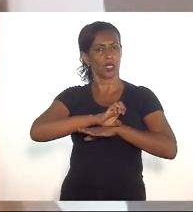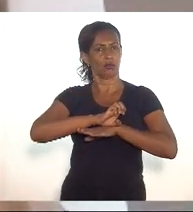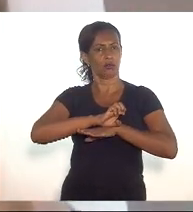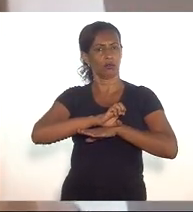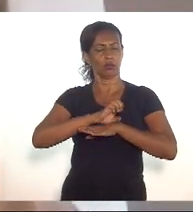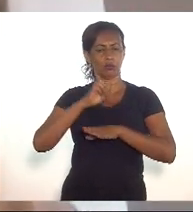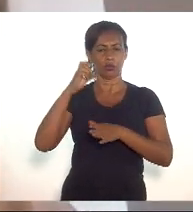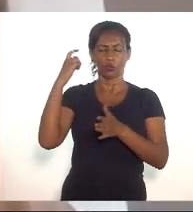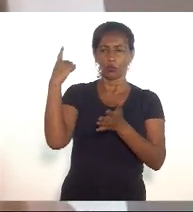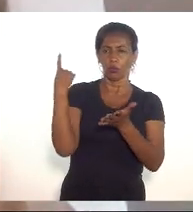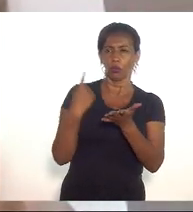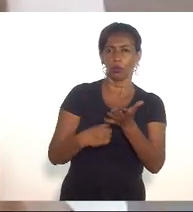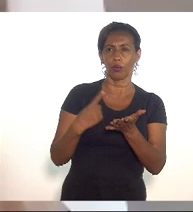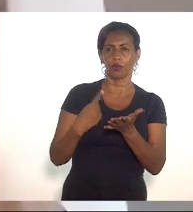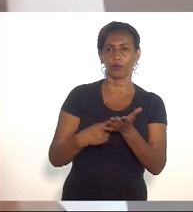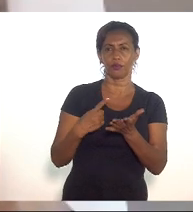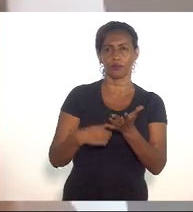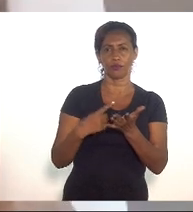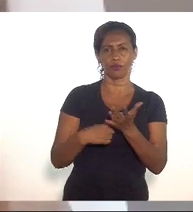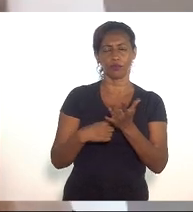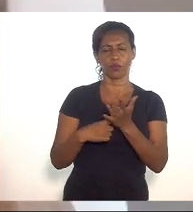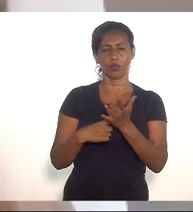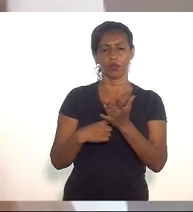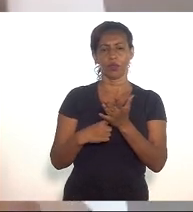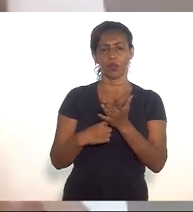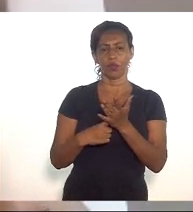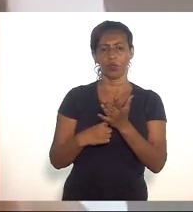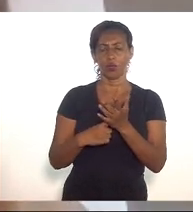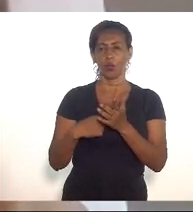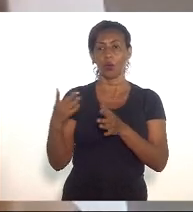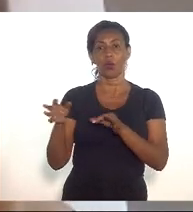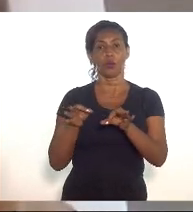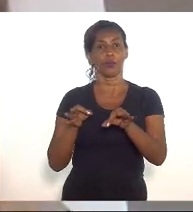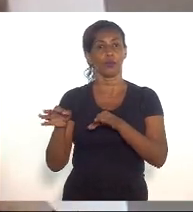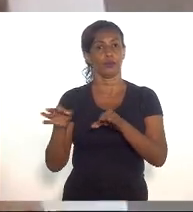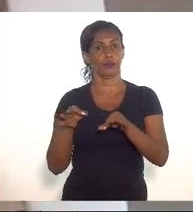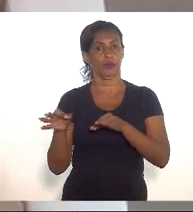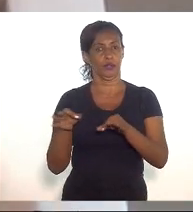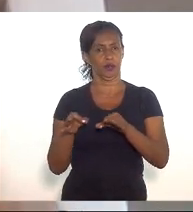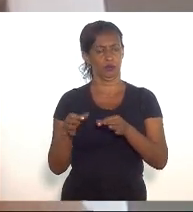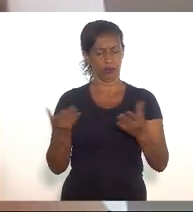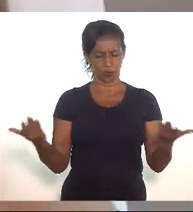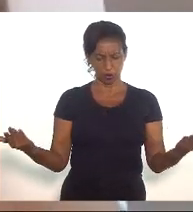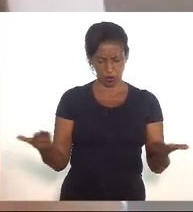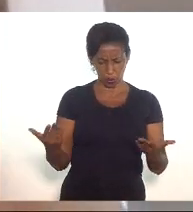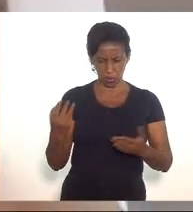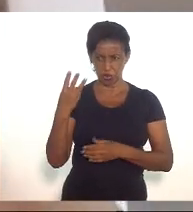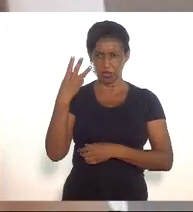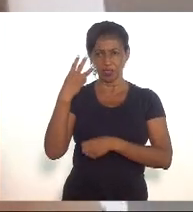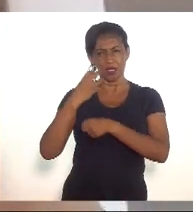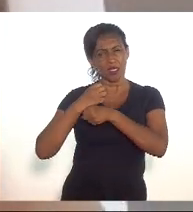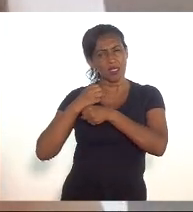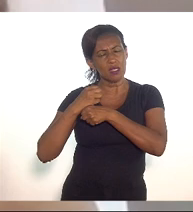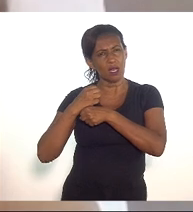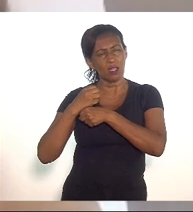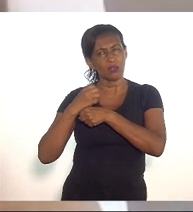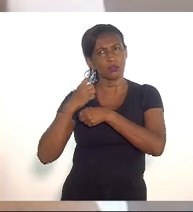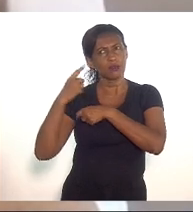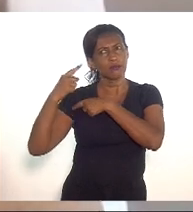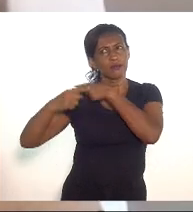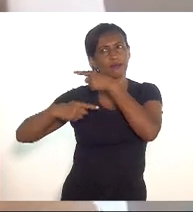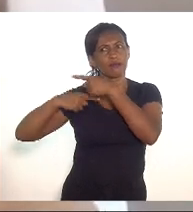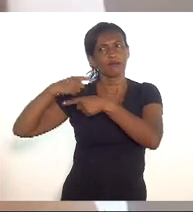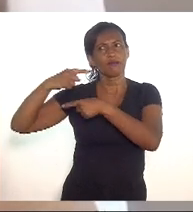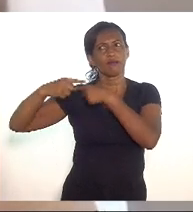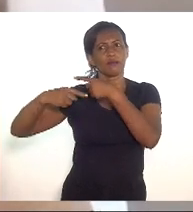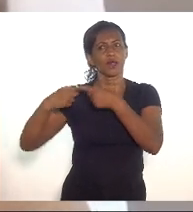no comprometimento com as limitações e vedações do plano. E hoje, 3 anos depois,